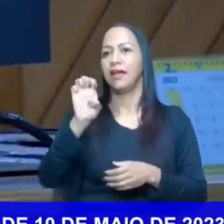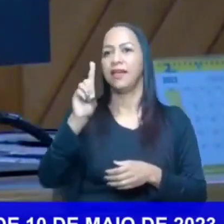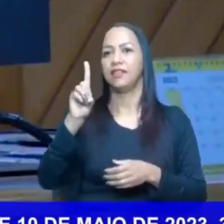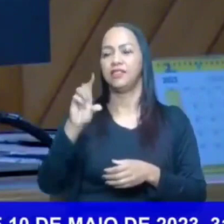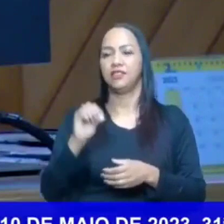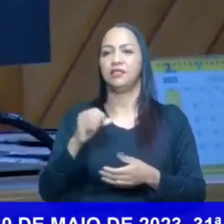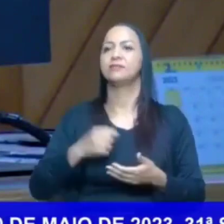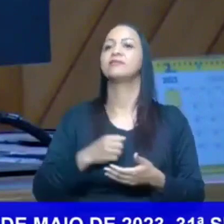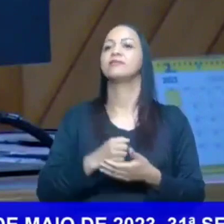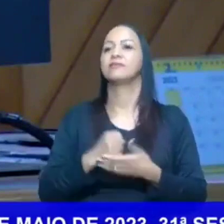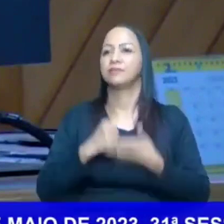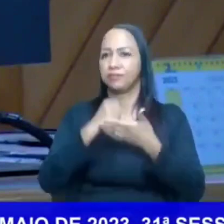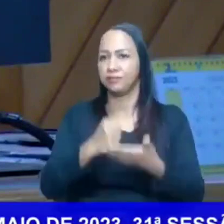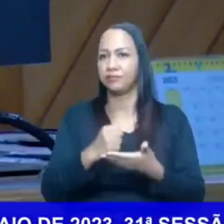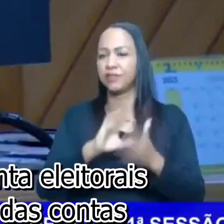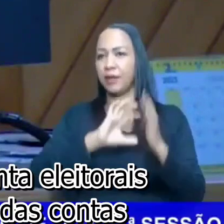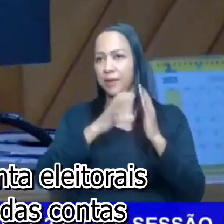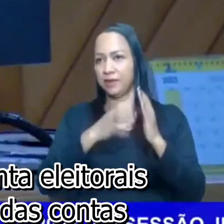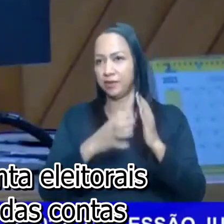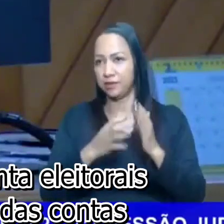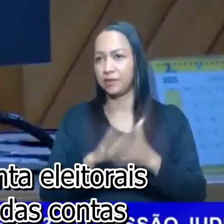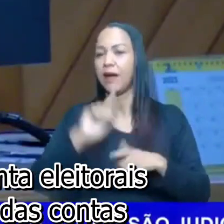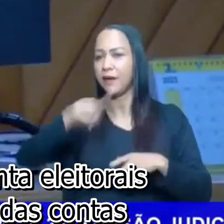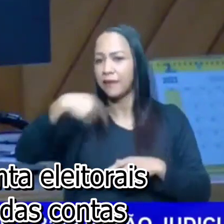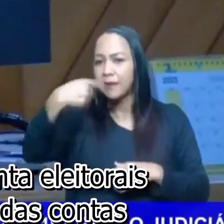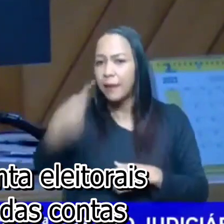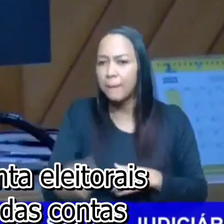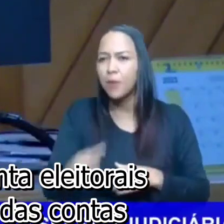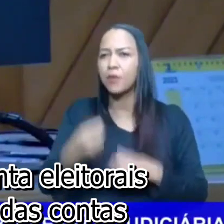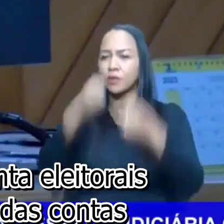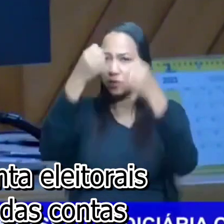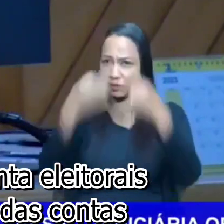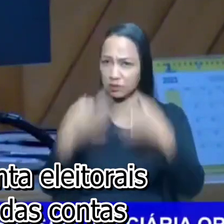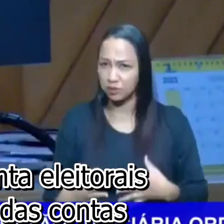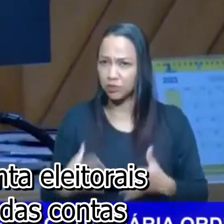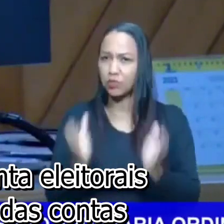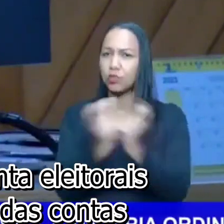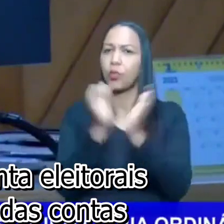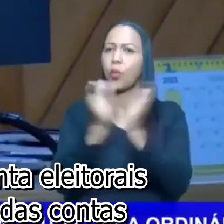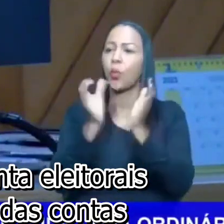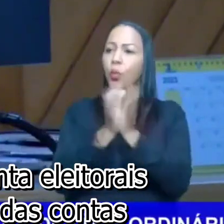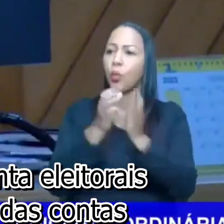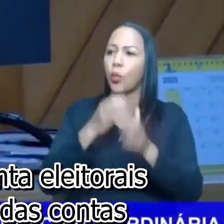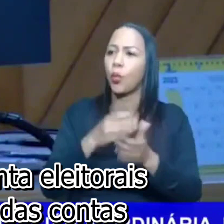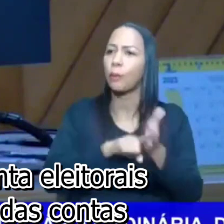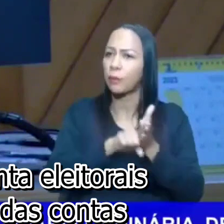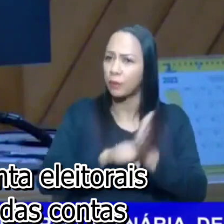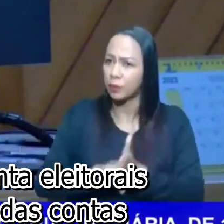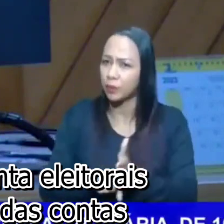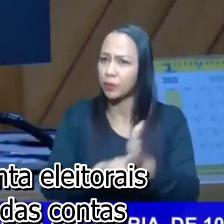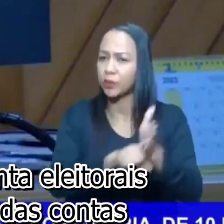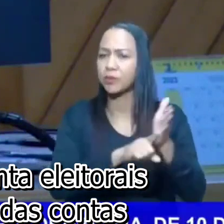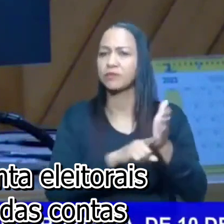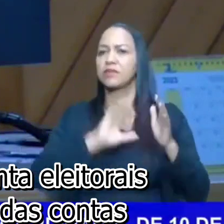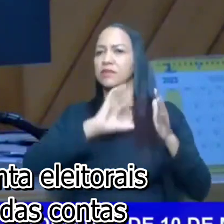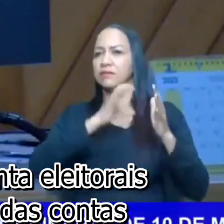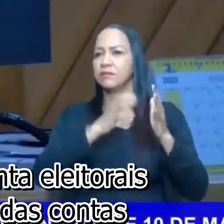às eleições de 2022, e após regular a instrução, o Núcleo de Análise de Contas Eleitorais e